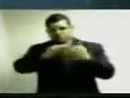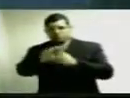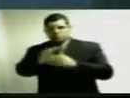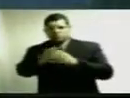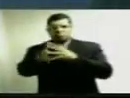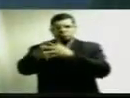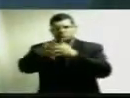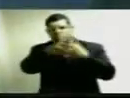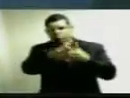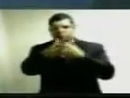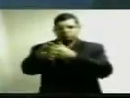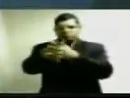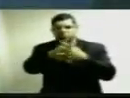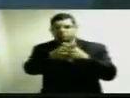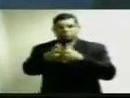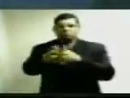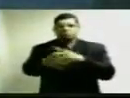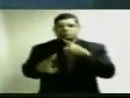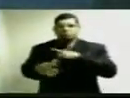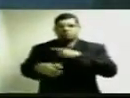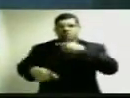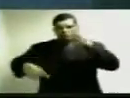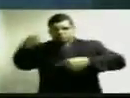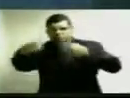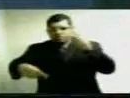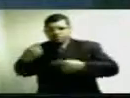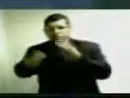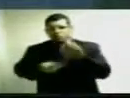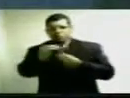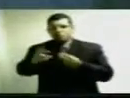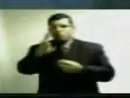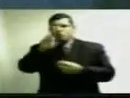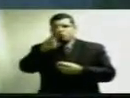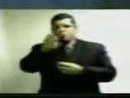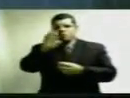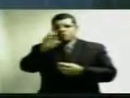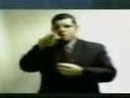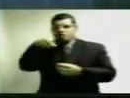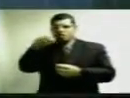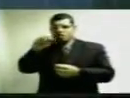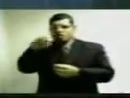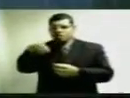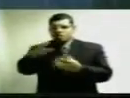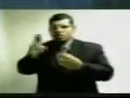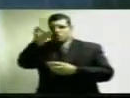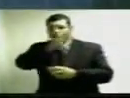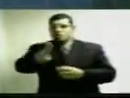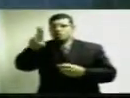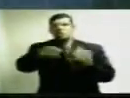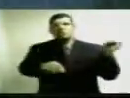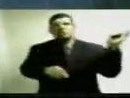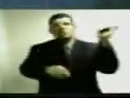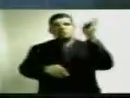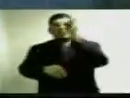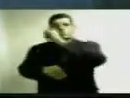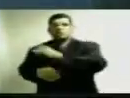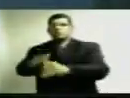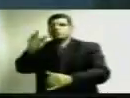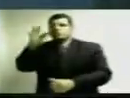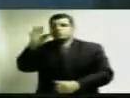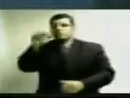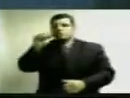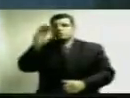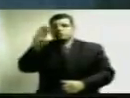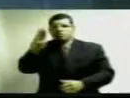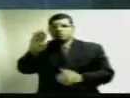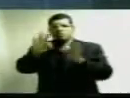essa confusão, tem político como o seu Renan Calheiros, que usa um avião da FAB